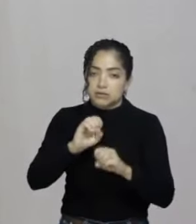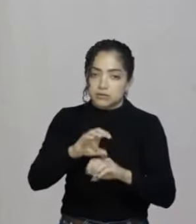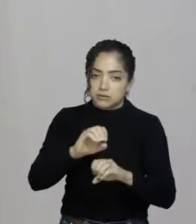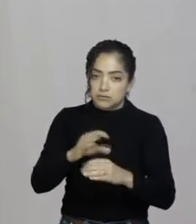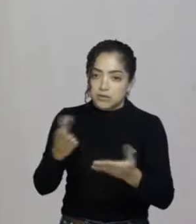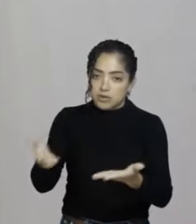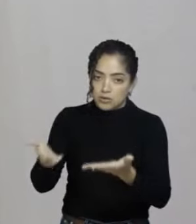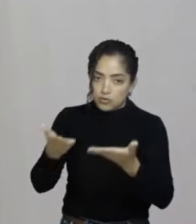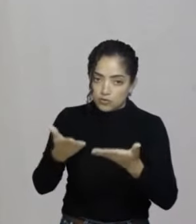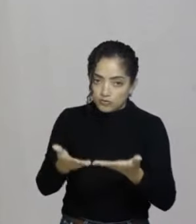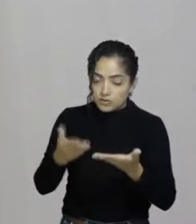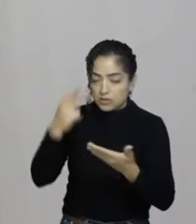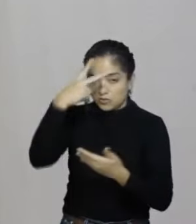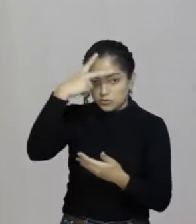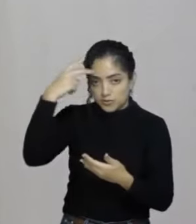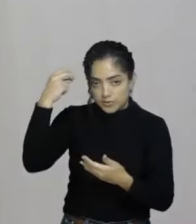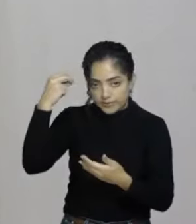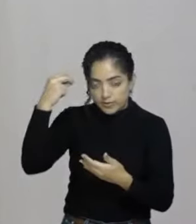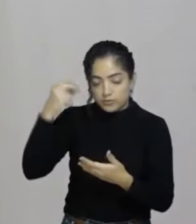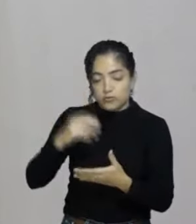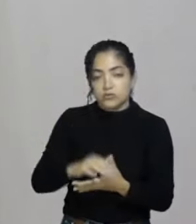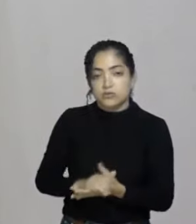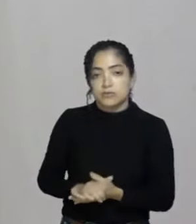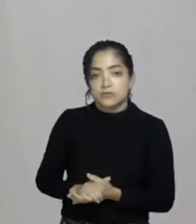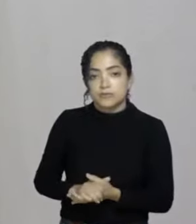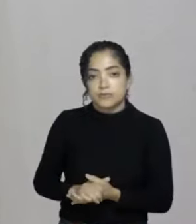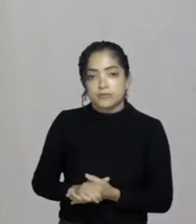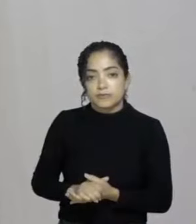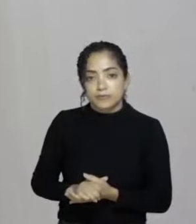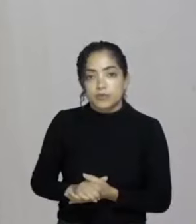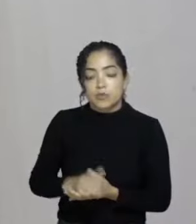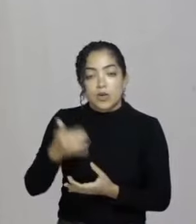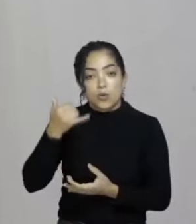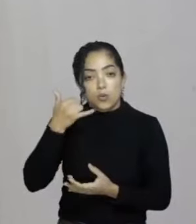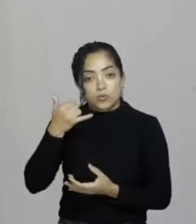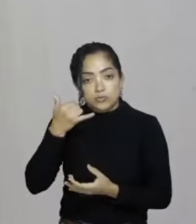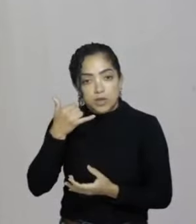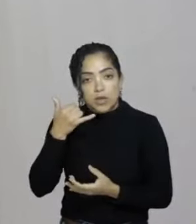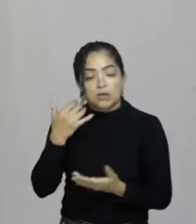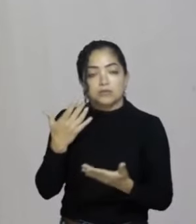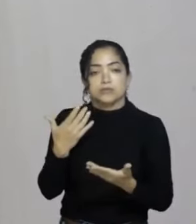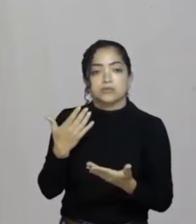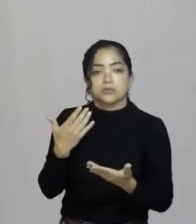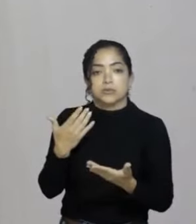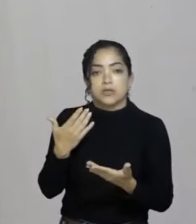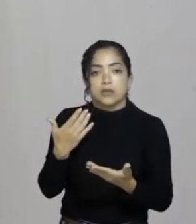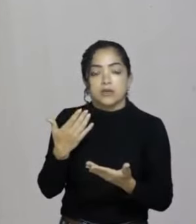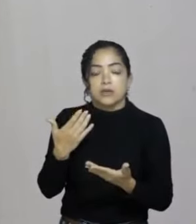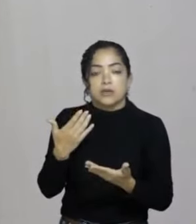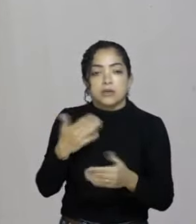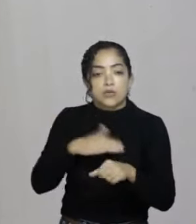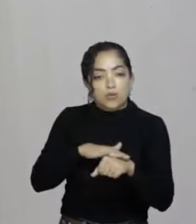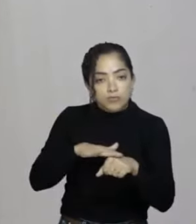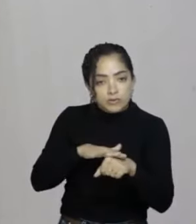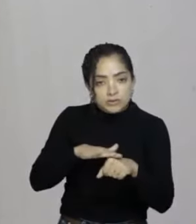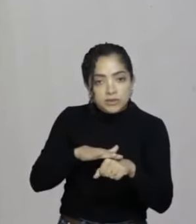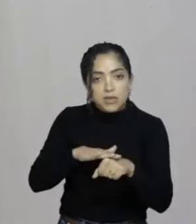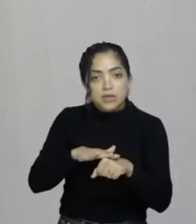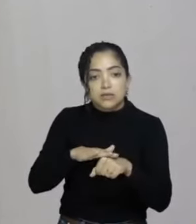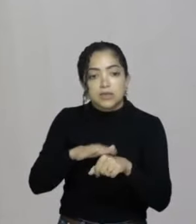os prefeitos municipais já entrar em contato com as suas secretarias responsáveis para fazer os